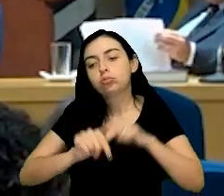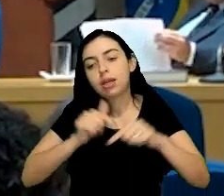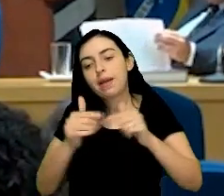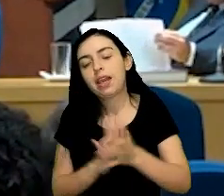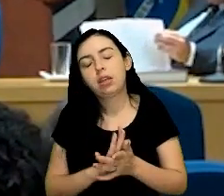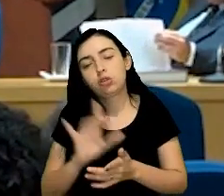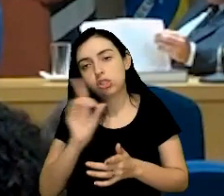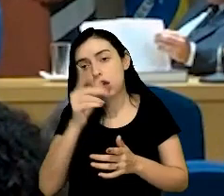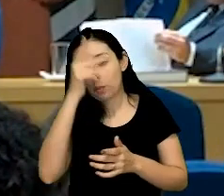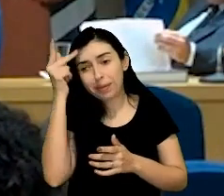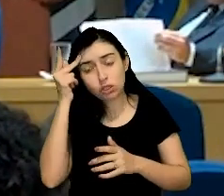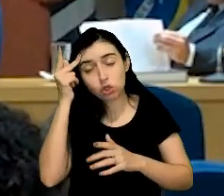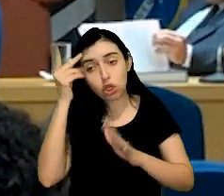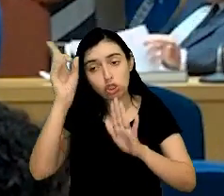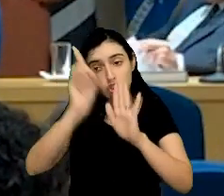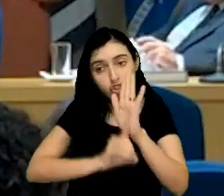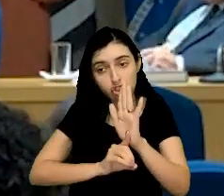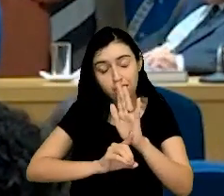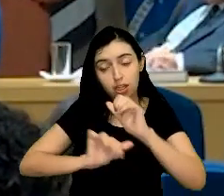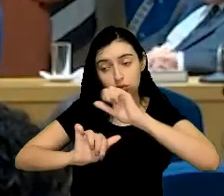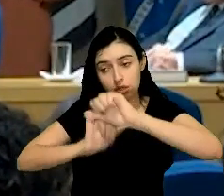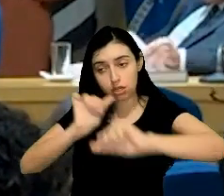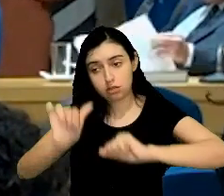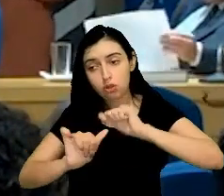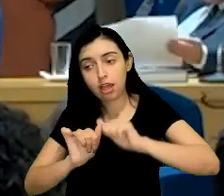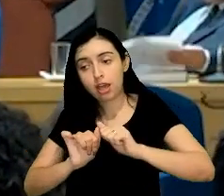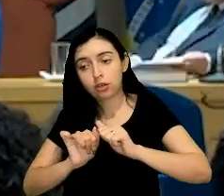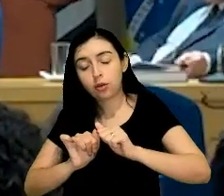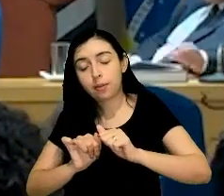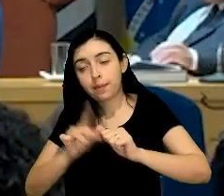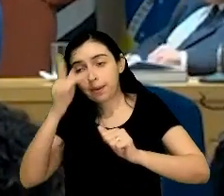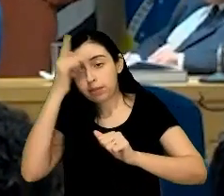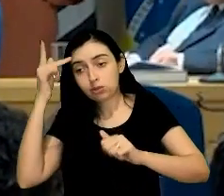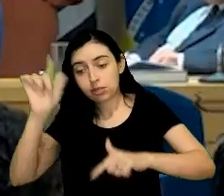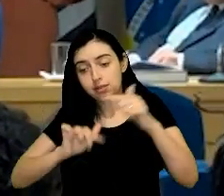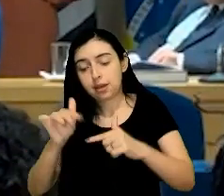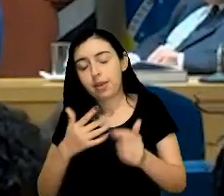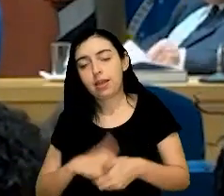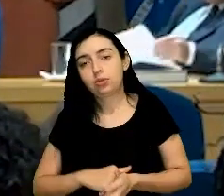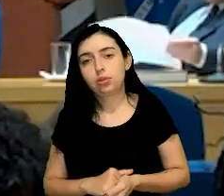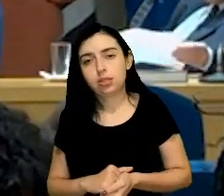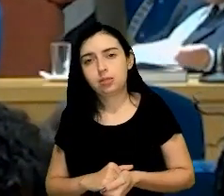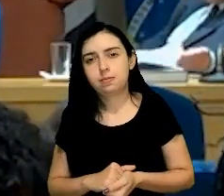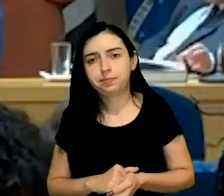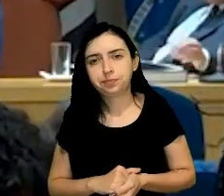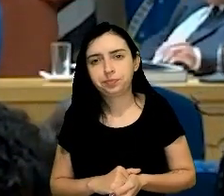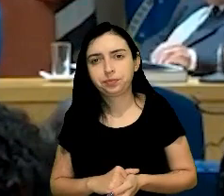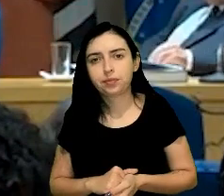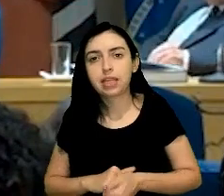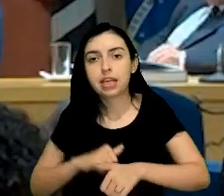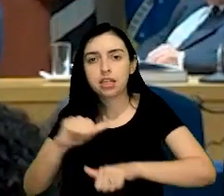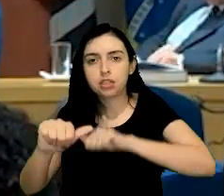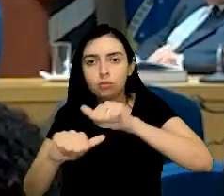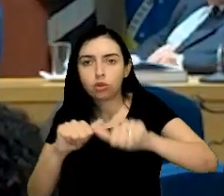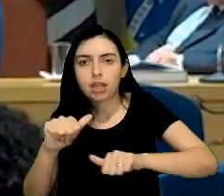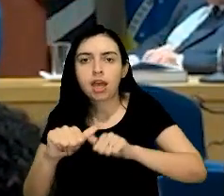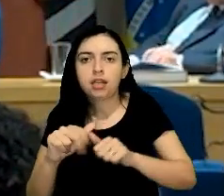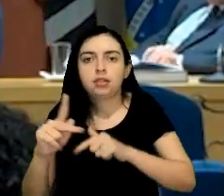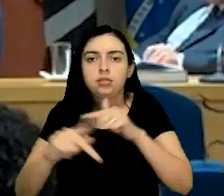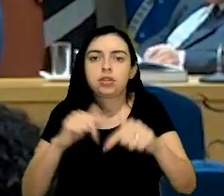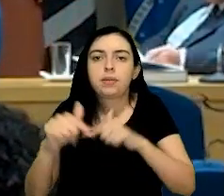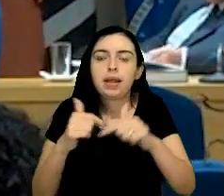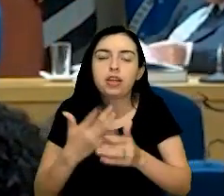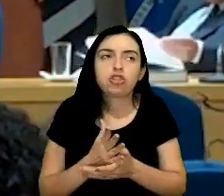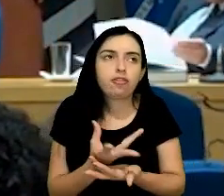converteram em trabalhadores, né? E por eles se converterem em trabalhadores, vários casos